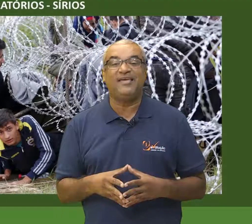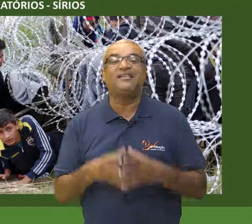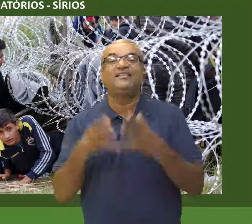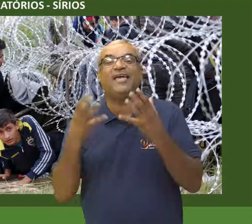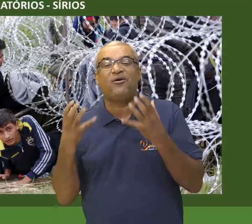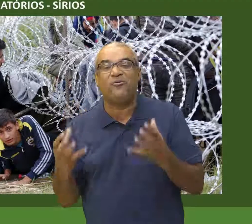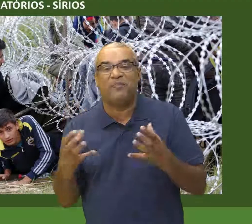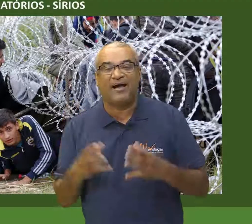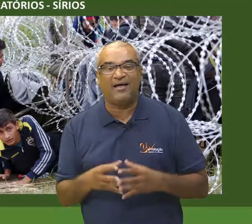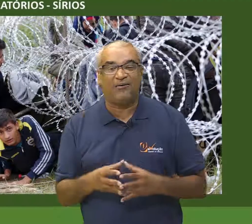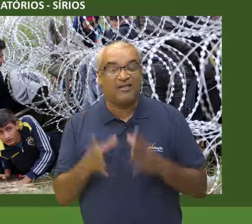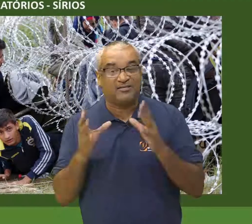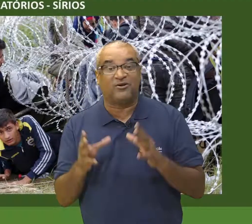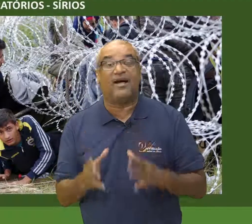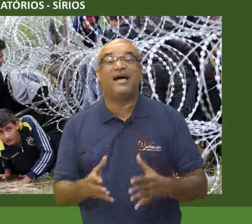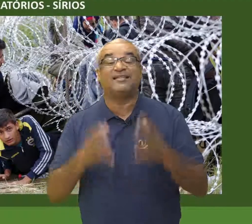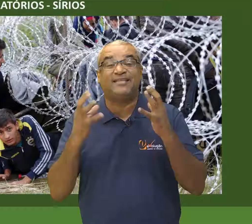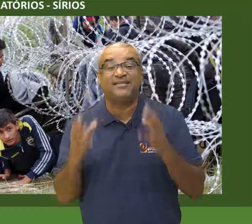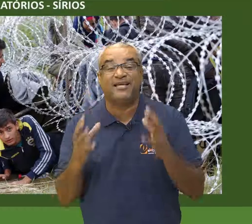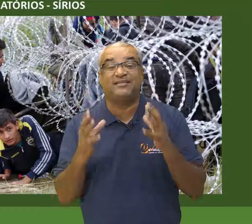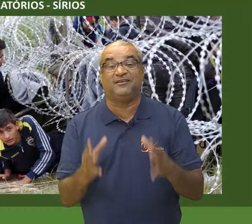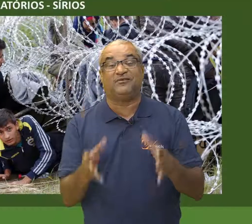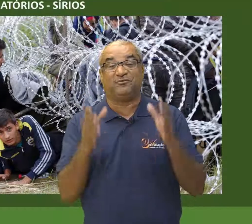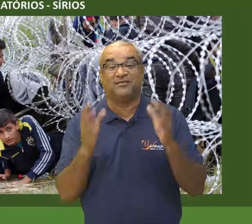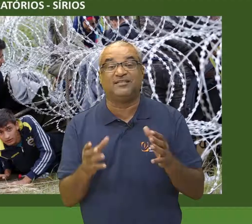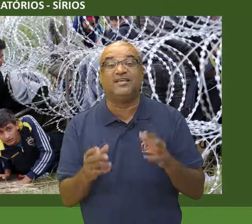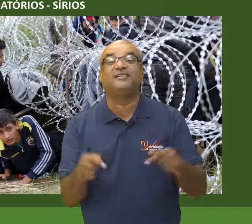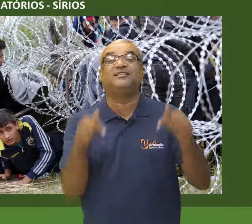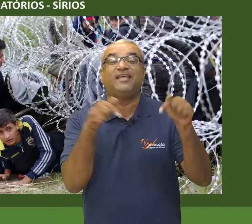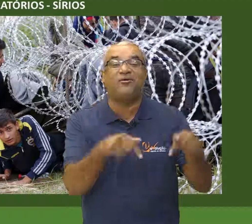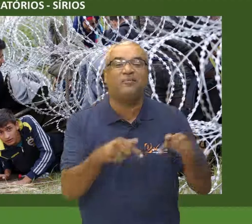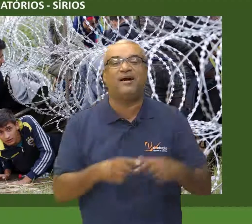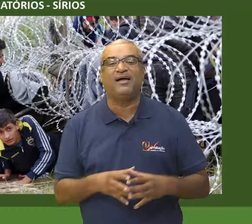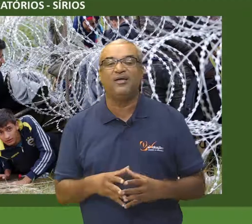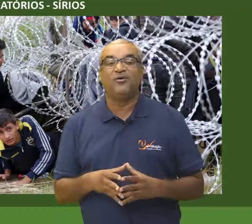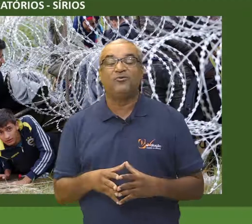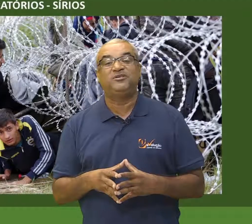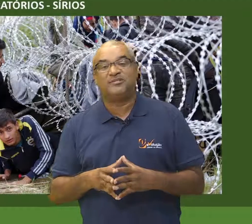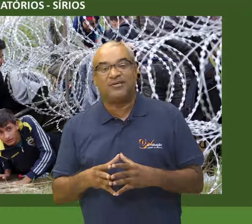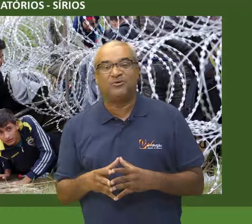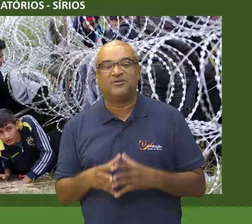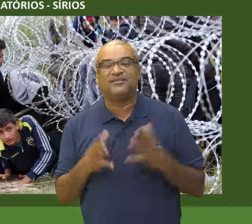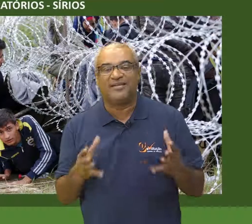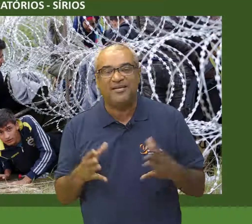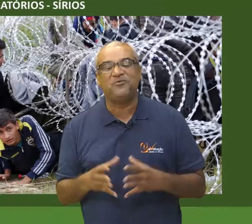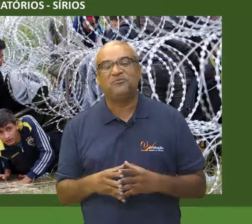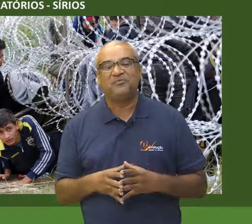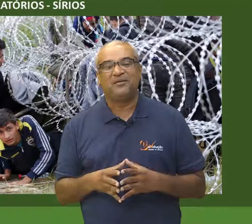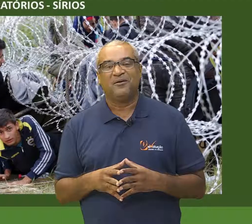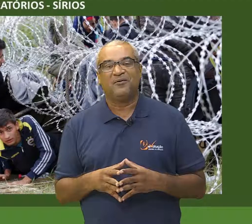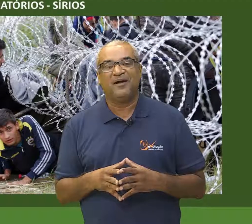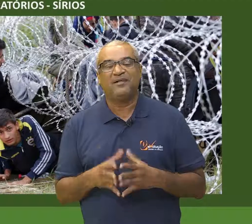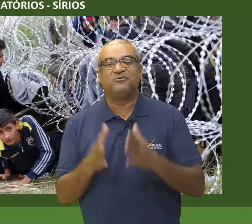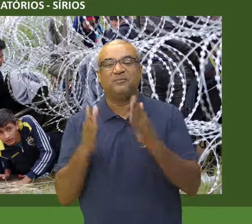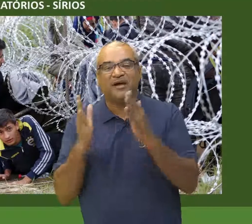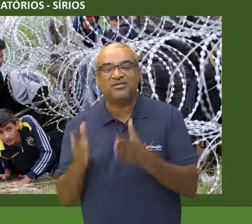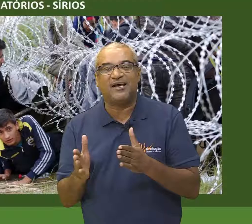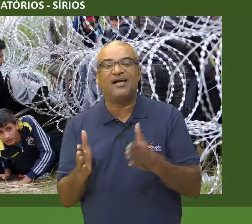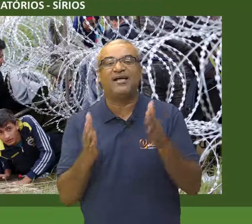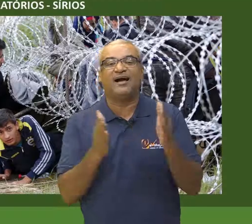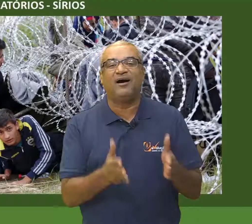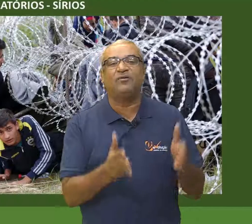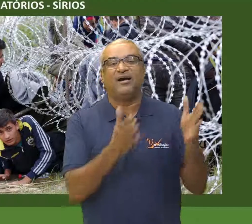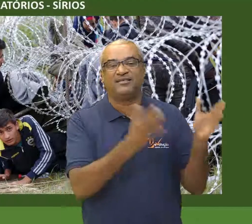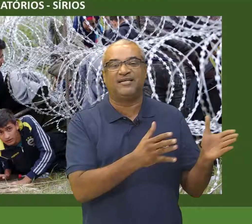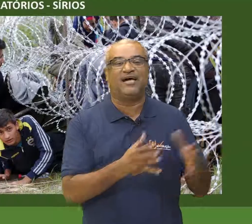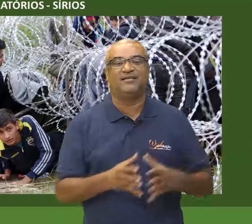Ocidente em derrubar, olha só, a tentativa do Ocidente em derrubar o ditador sírio, correto?